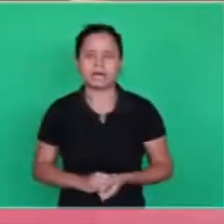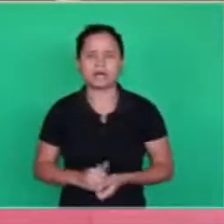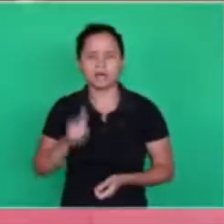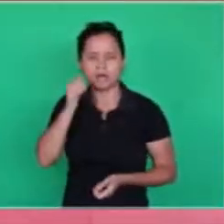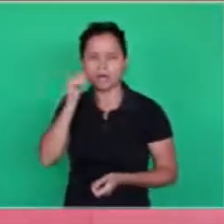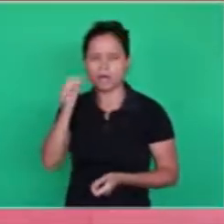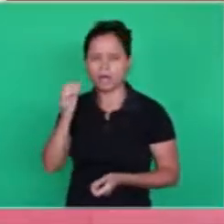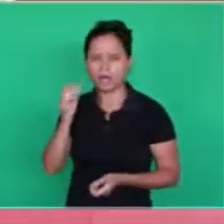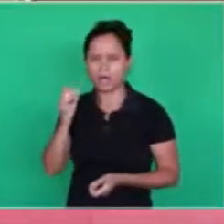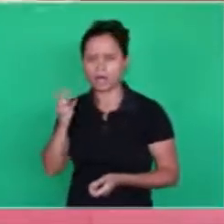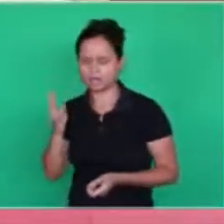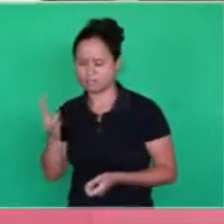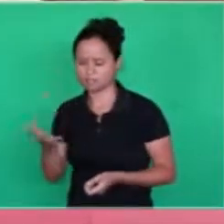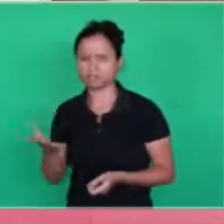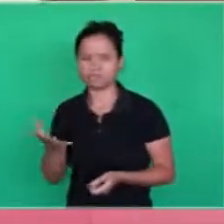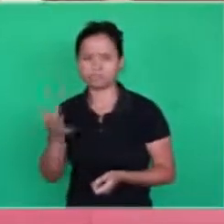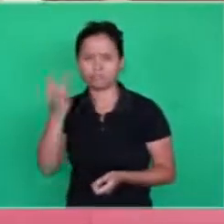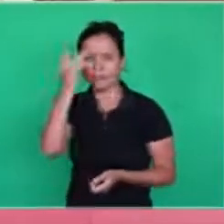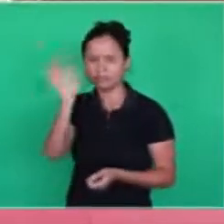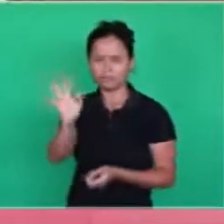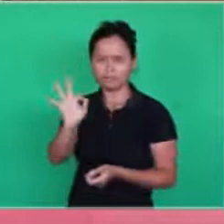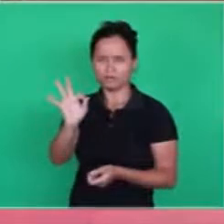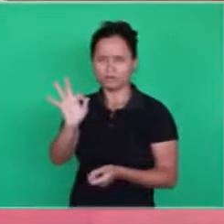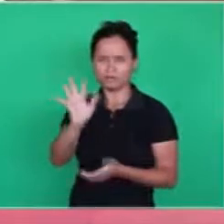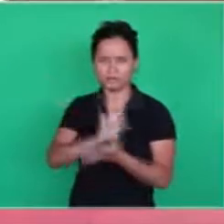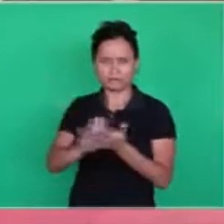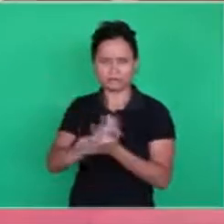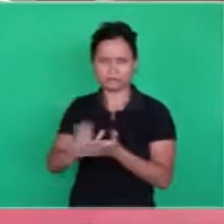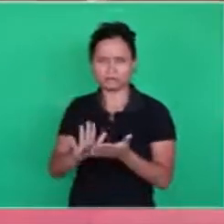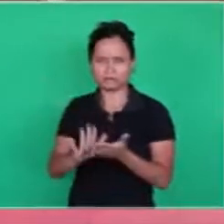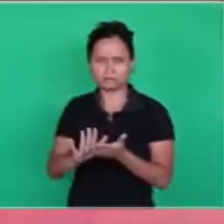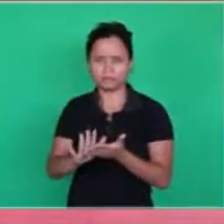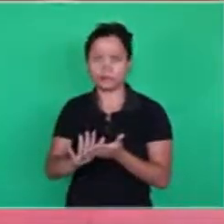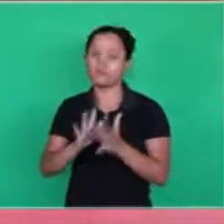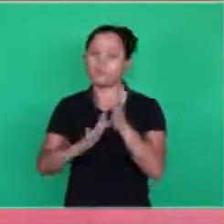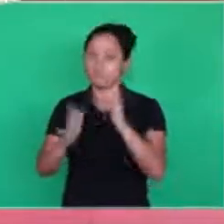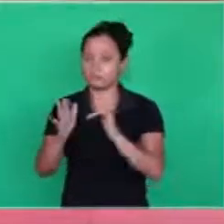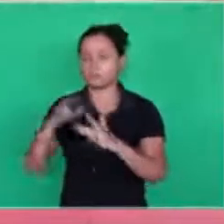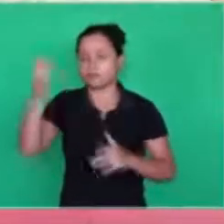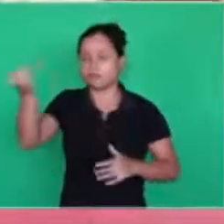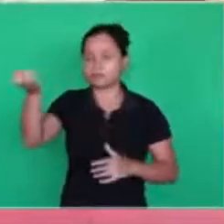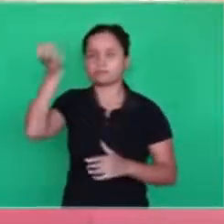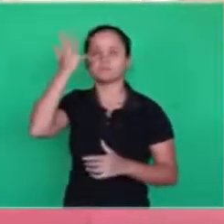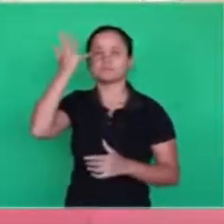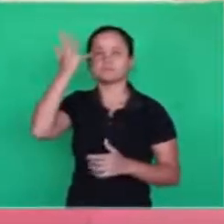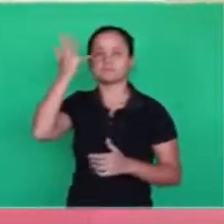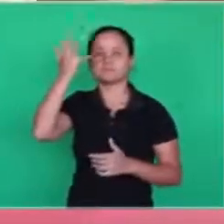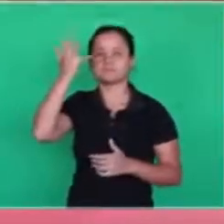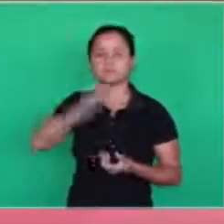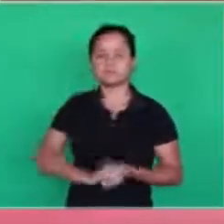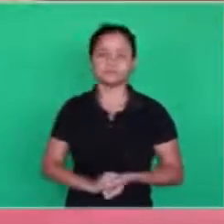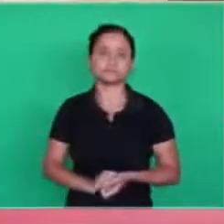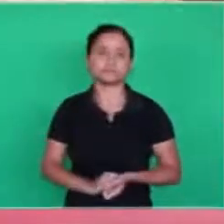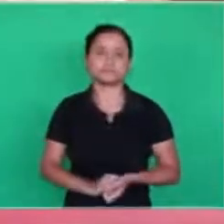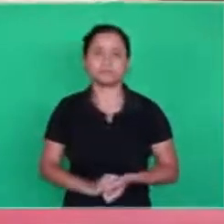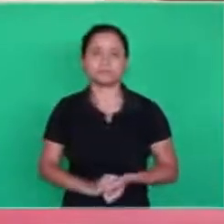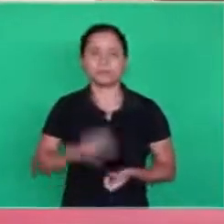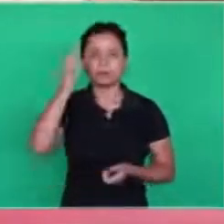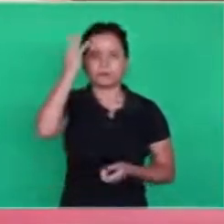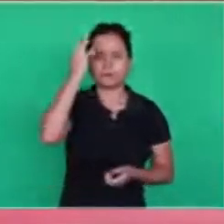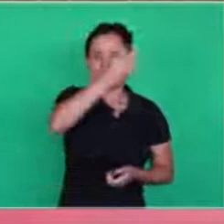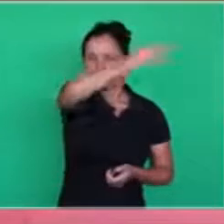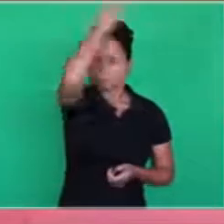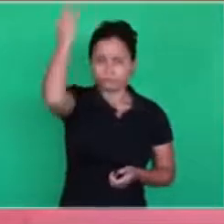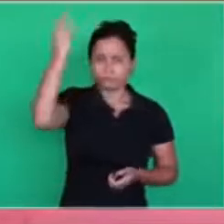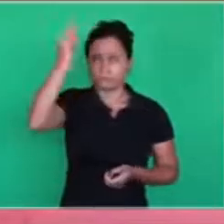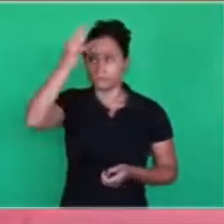é verdade? Ele quer se revelar, o momento é esse, passou isso, não tem mais nada para dizer. O Espírito Santo retirará